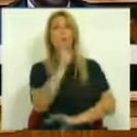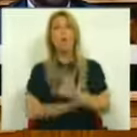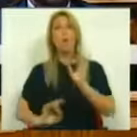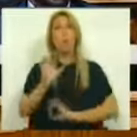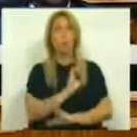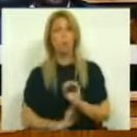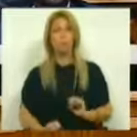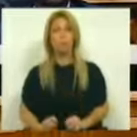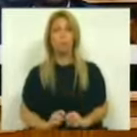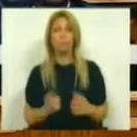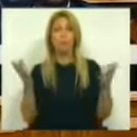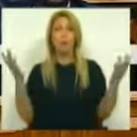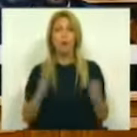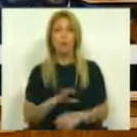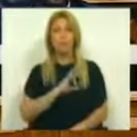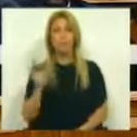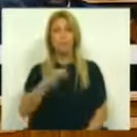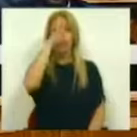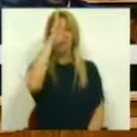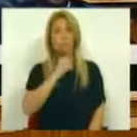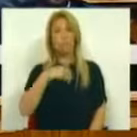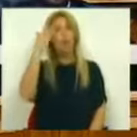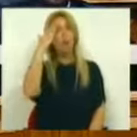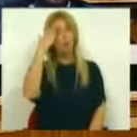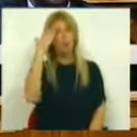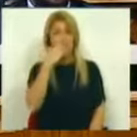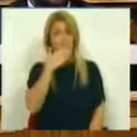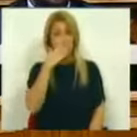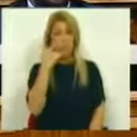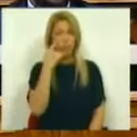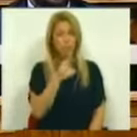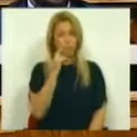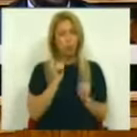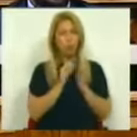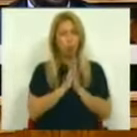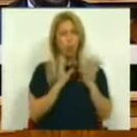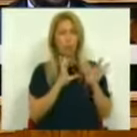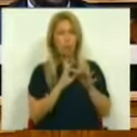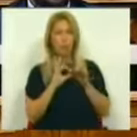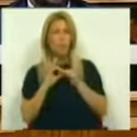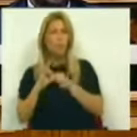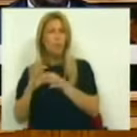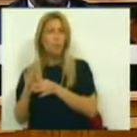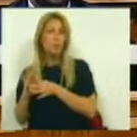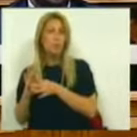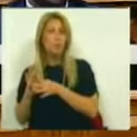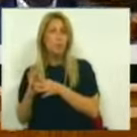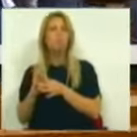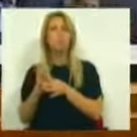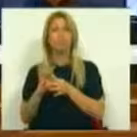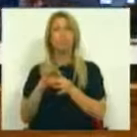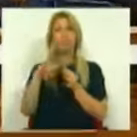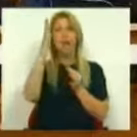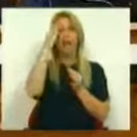Bem lembrado. Ora, Sr. Primeiro-Ministro, eu julgo que relacionando tudo isto, acho que se perdeu uma